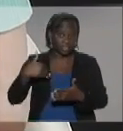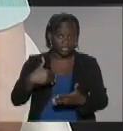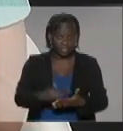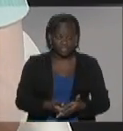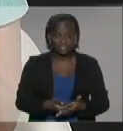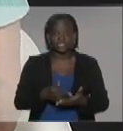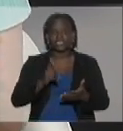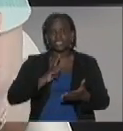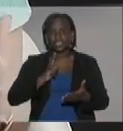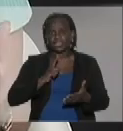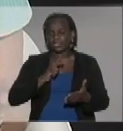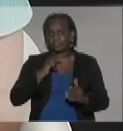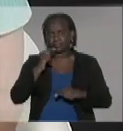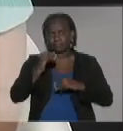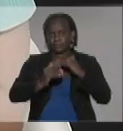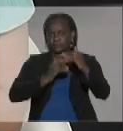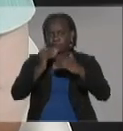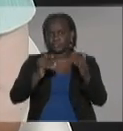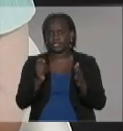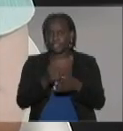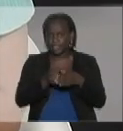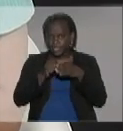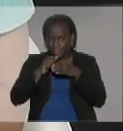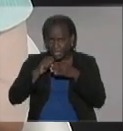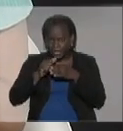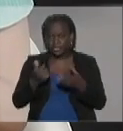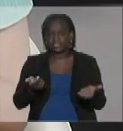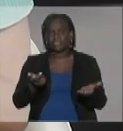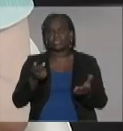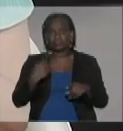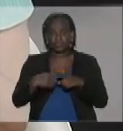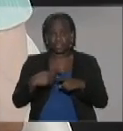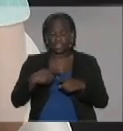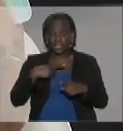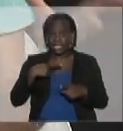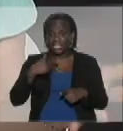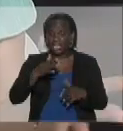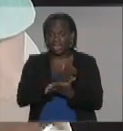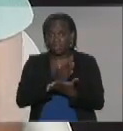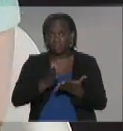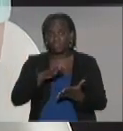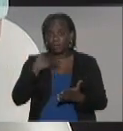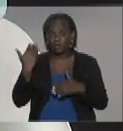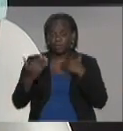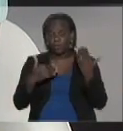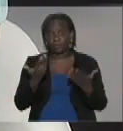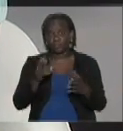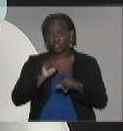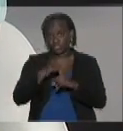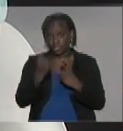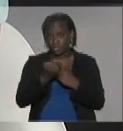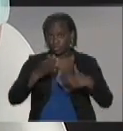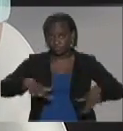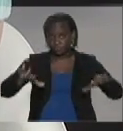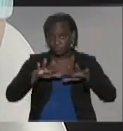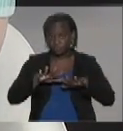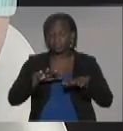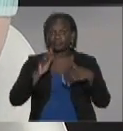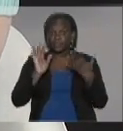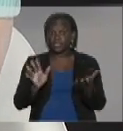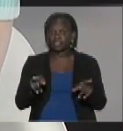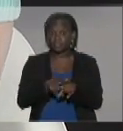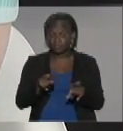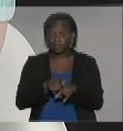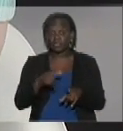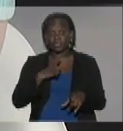para cá, esse avanço absurdo do crack, né, que vem dizimando vidas na nossa sociedade. Mas